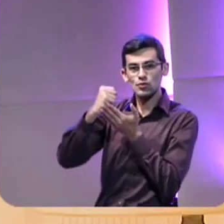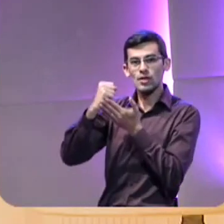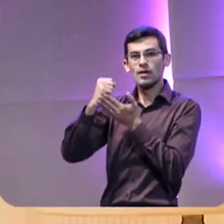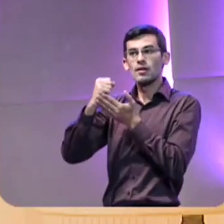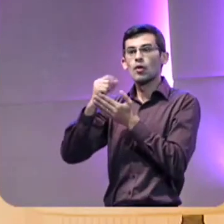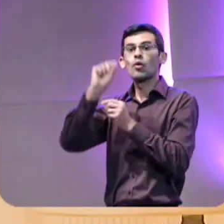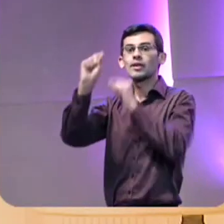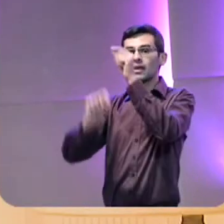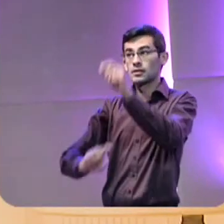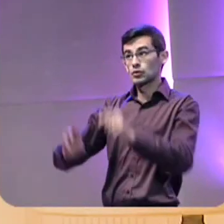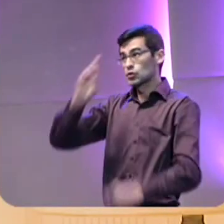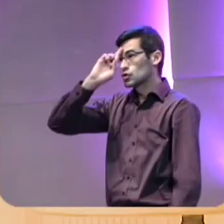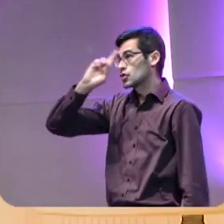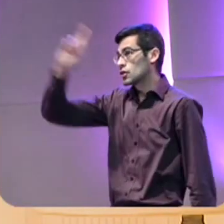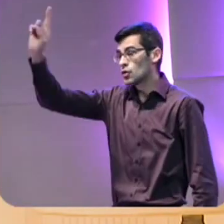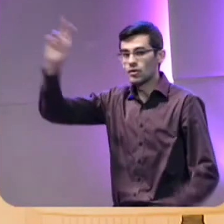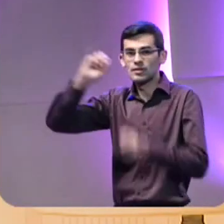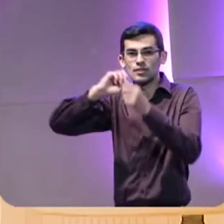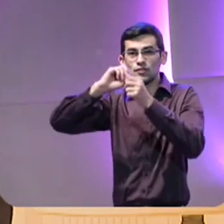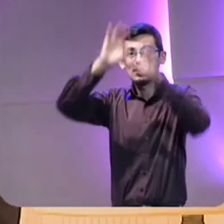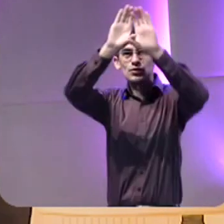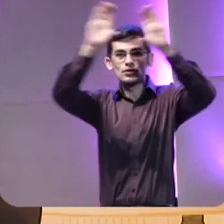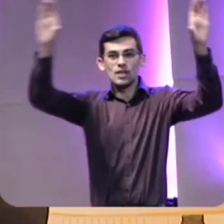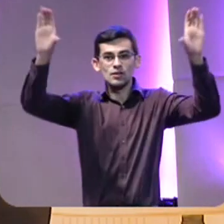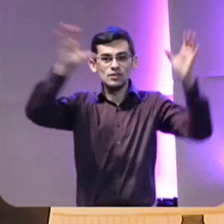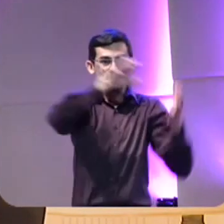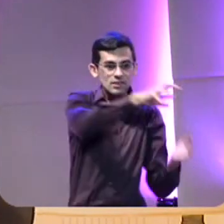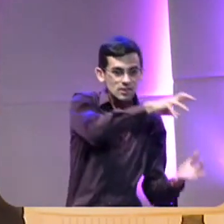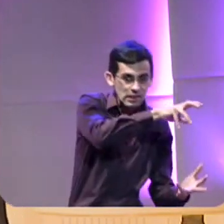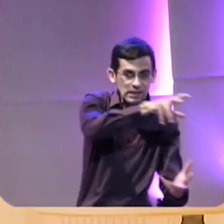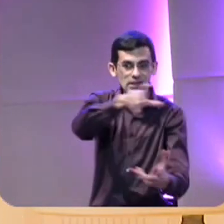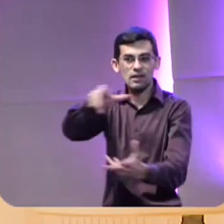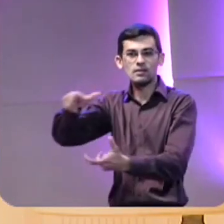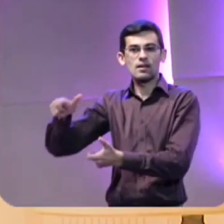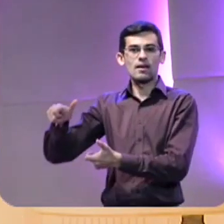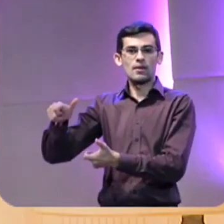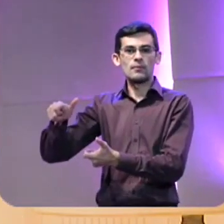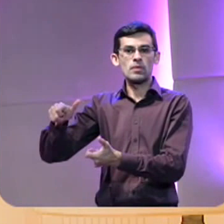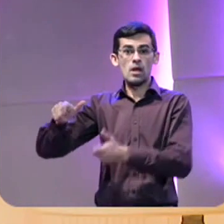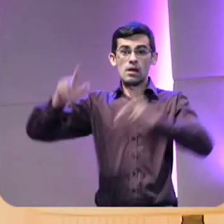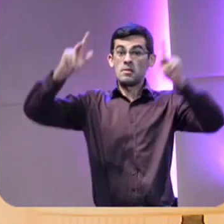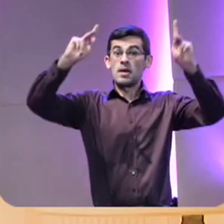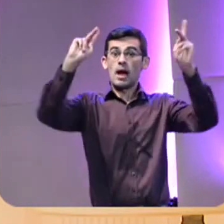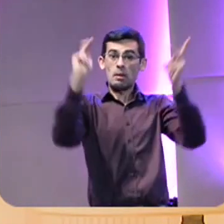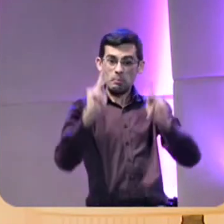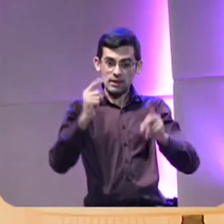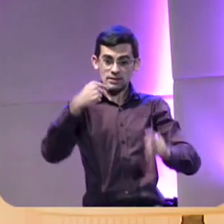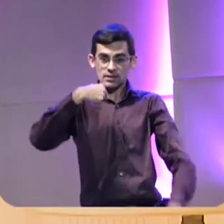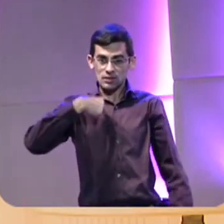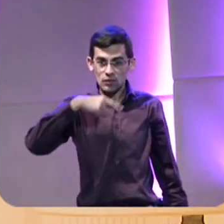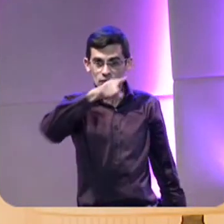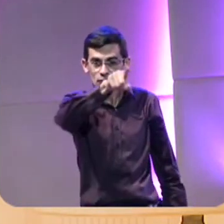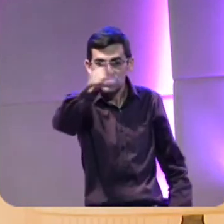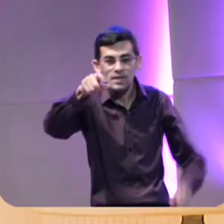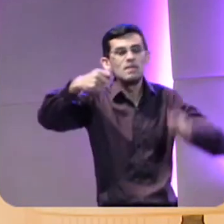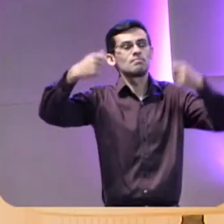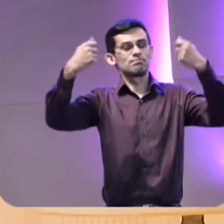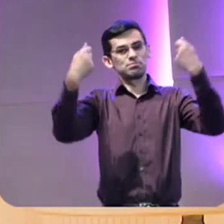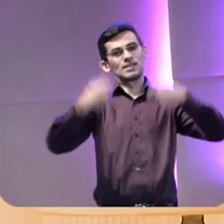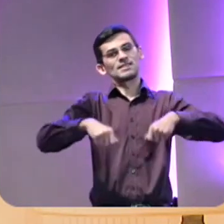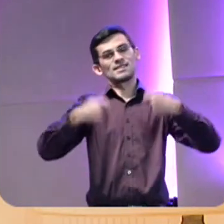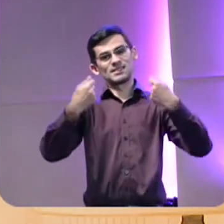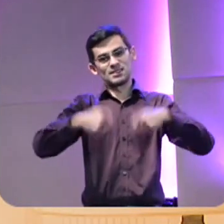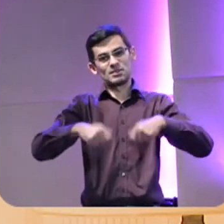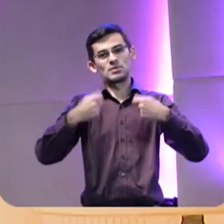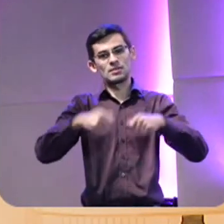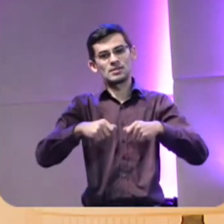socorro vem do Senhor que fez os céus e a terra. Essa é a paz que eu e você precisamos. Não